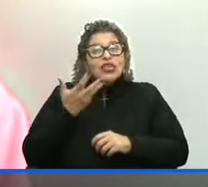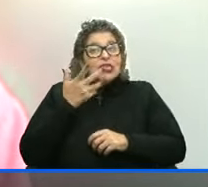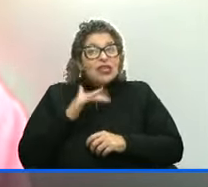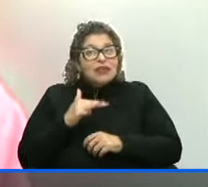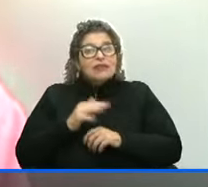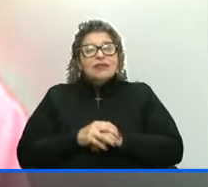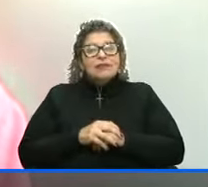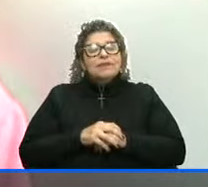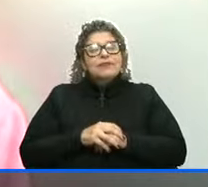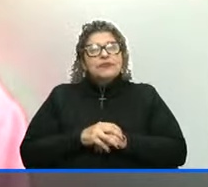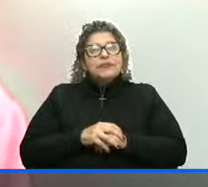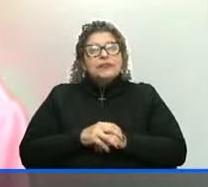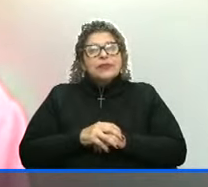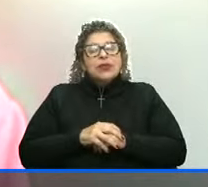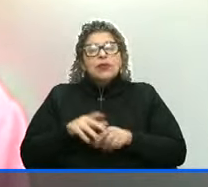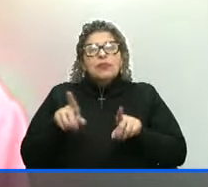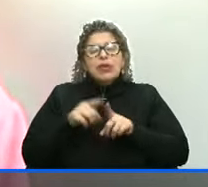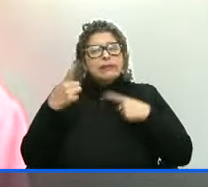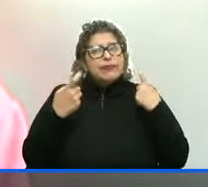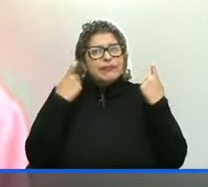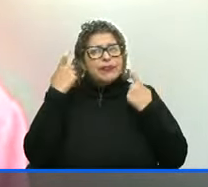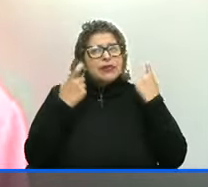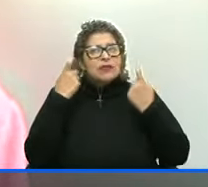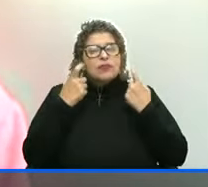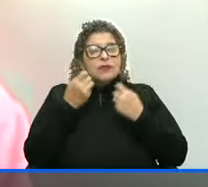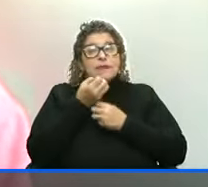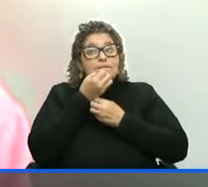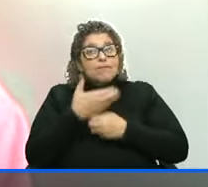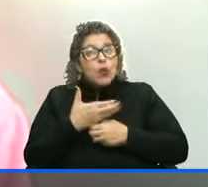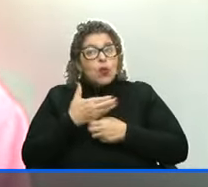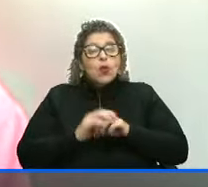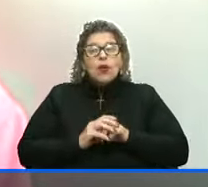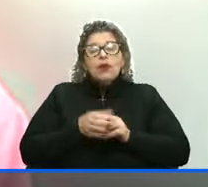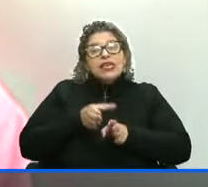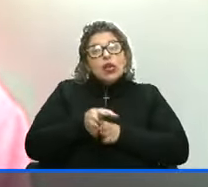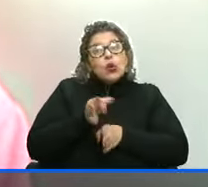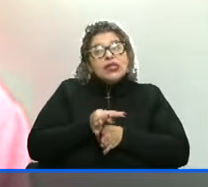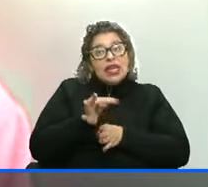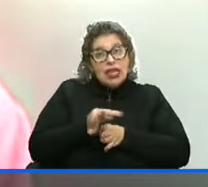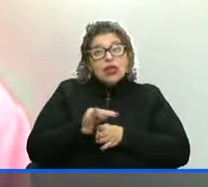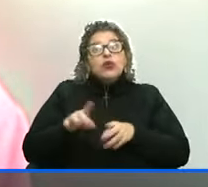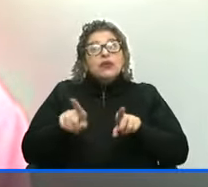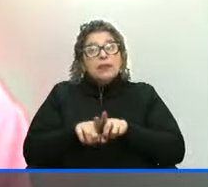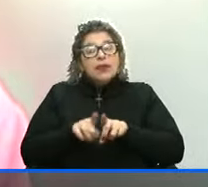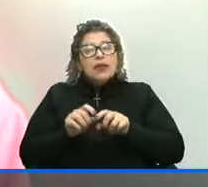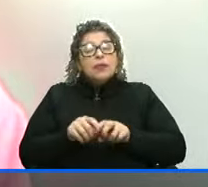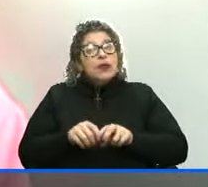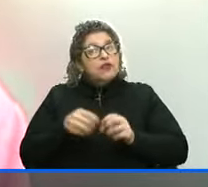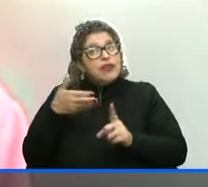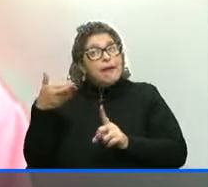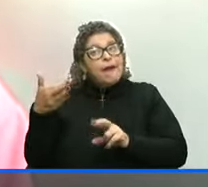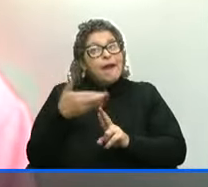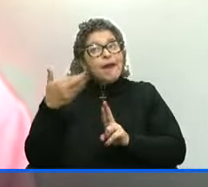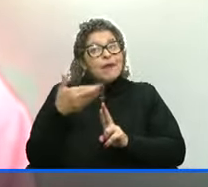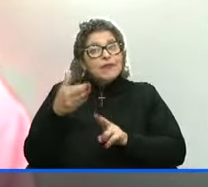E também a preocupação, e que bom que a gente tem conselheiros tutelares aqui que podem fazer referência a isso,